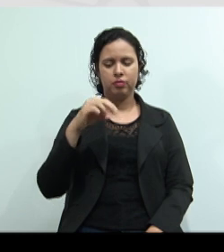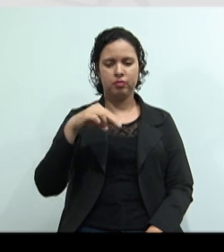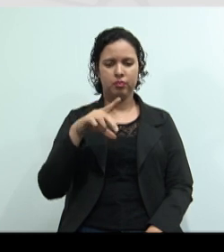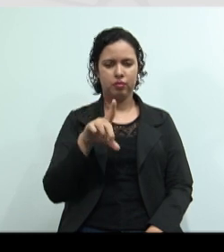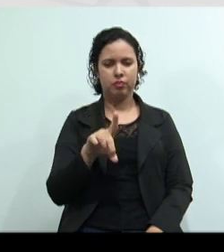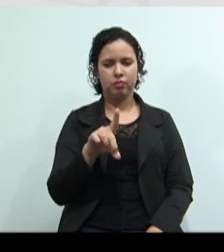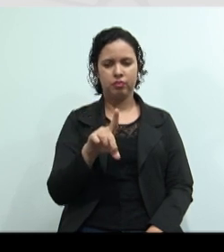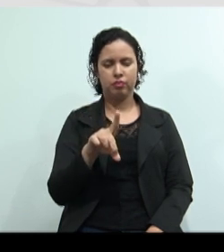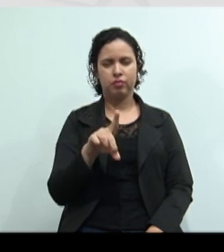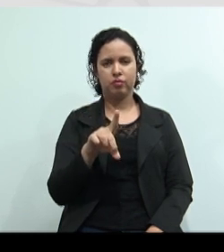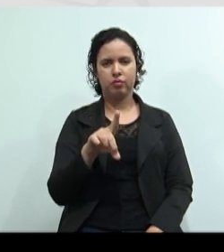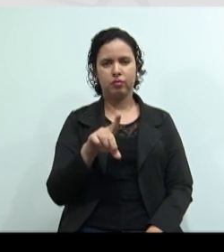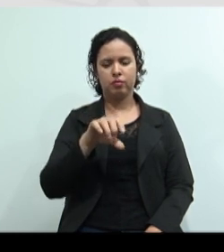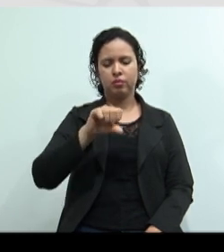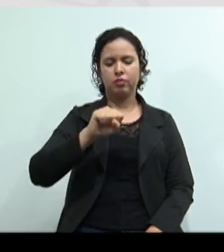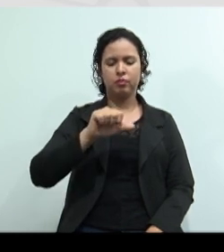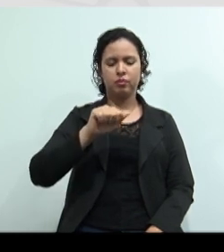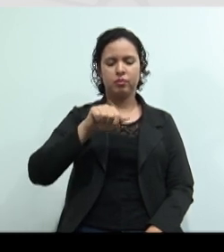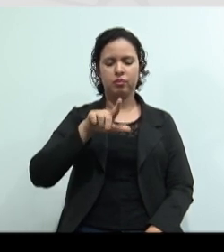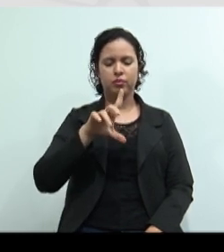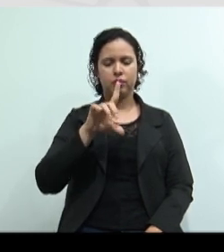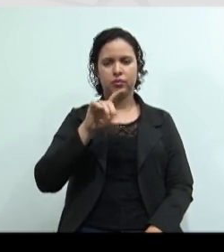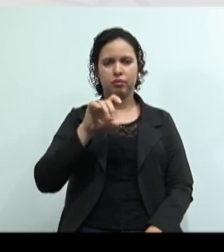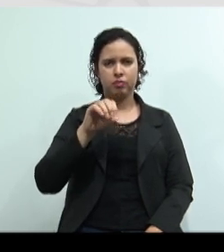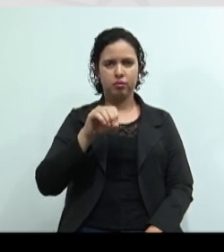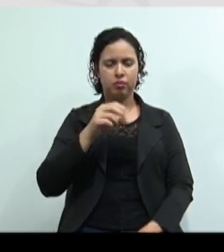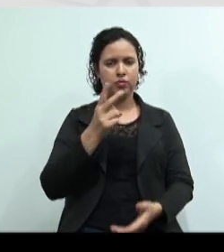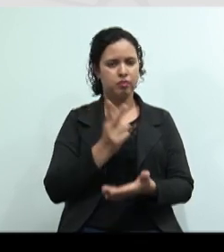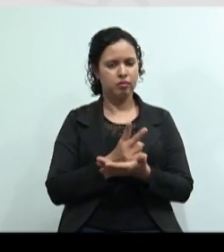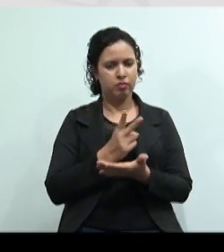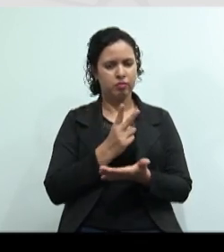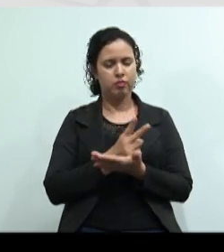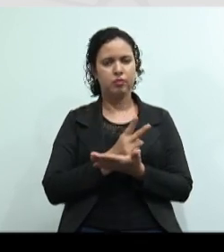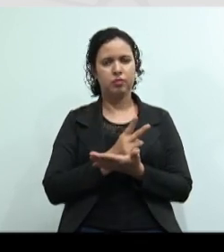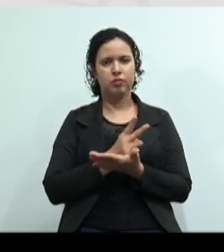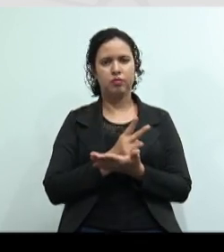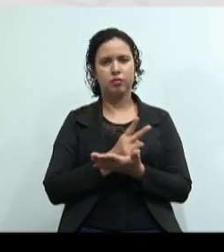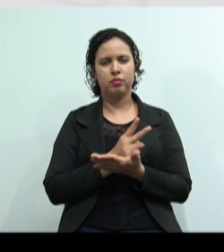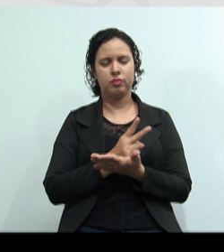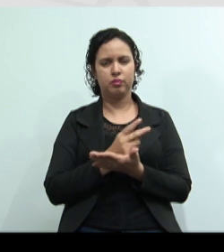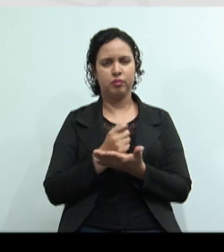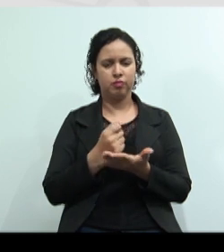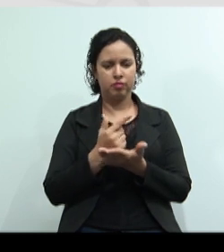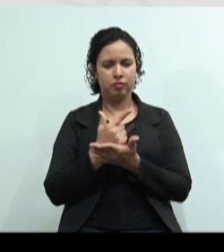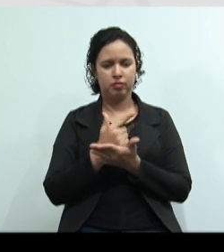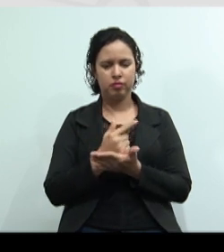mesmo. Porque eu não tive nenhuma venda, só teve uma entrada, ou seja, compra.